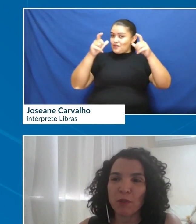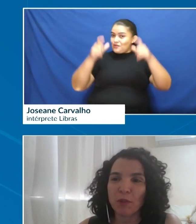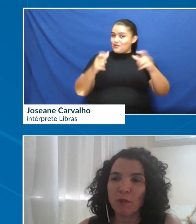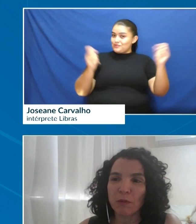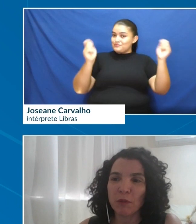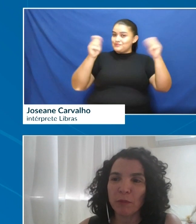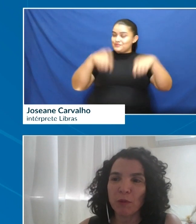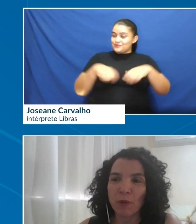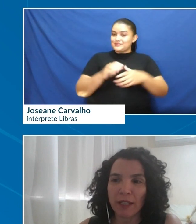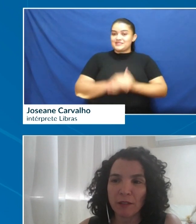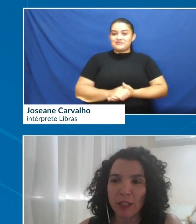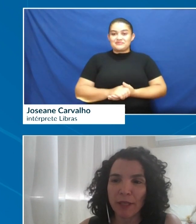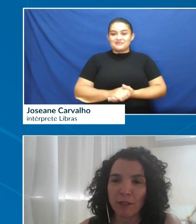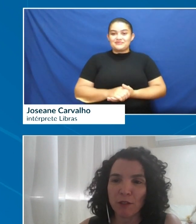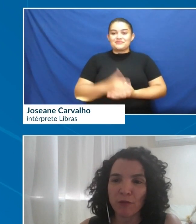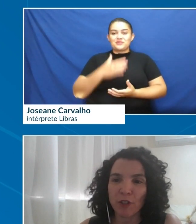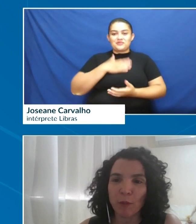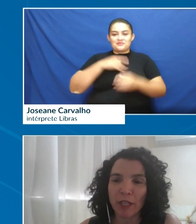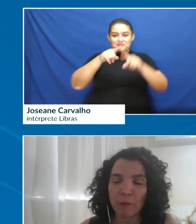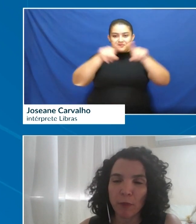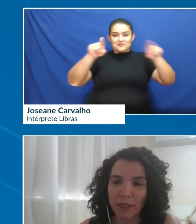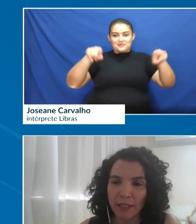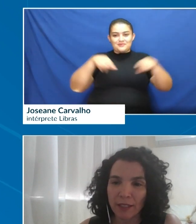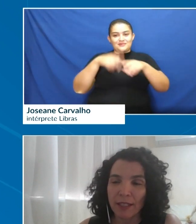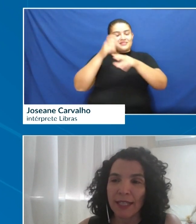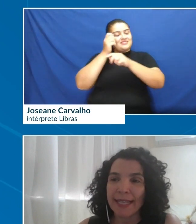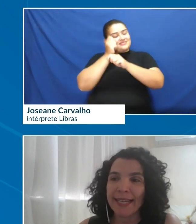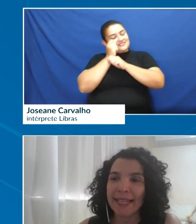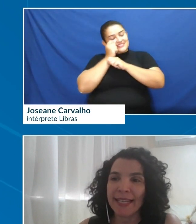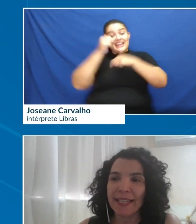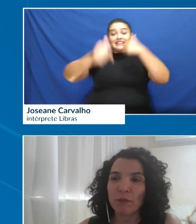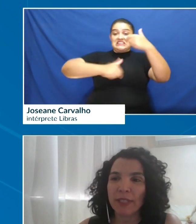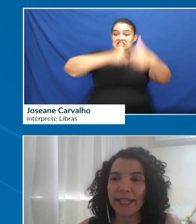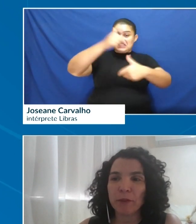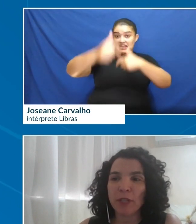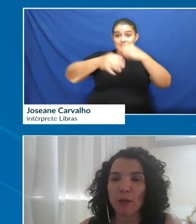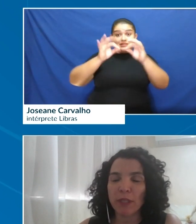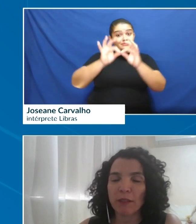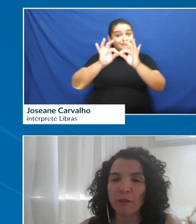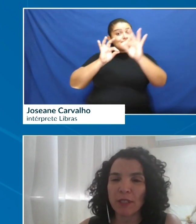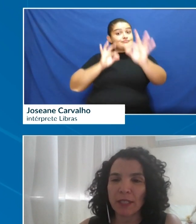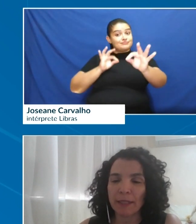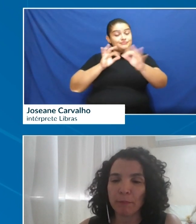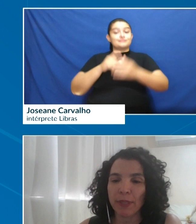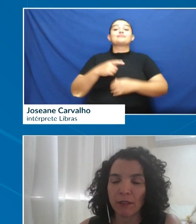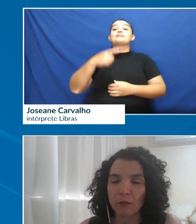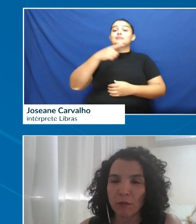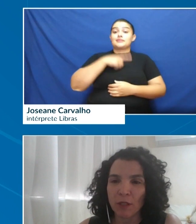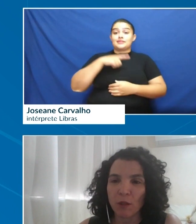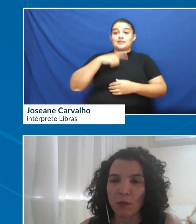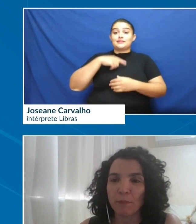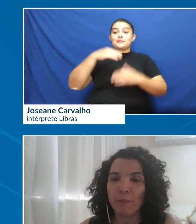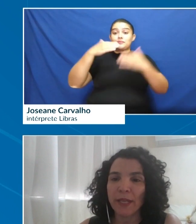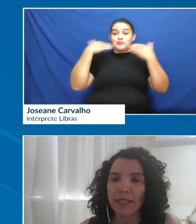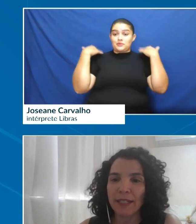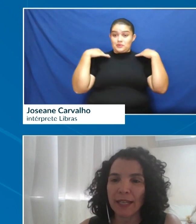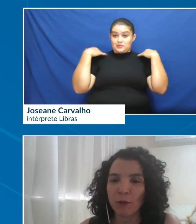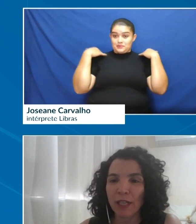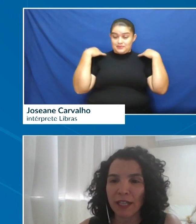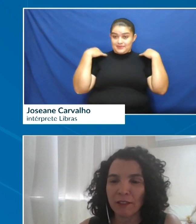eu estou no meu quarto, trabalhando de forma remota. Eu tenho cabelos pretos,